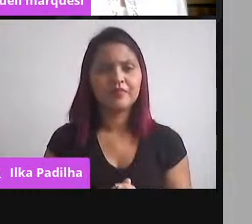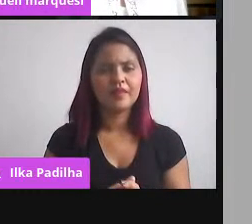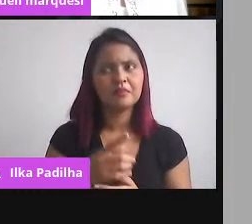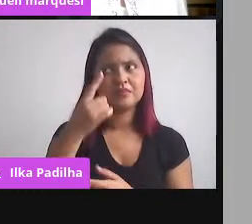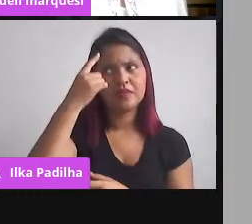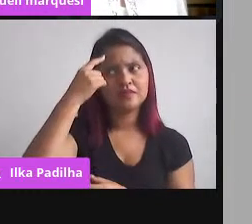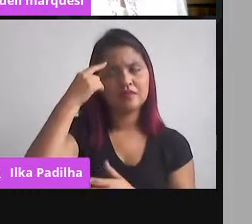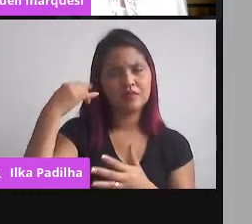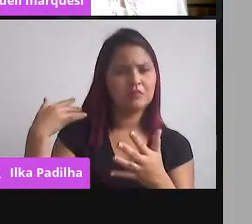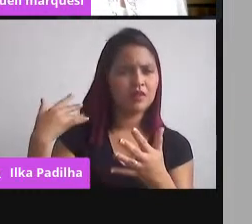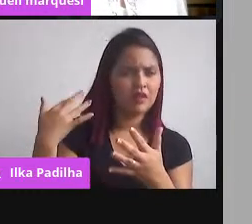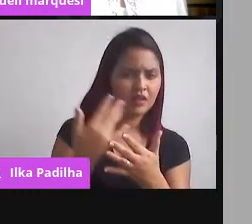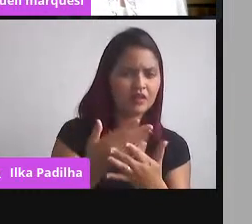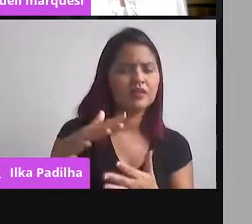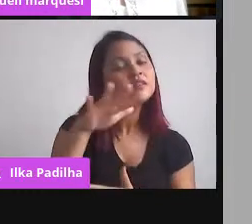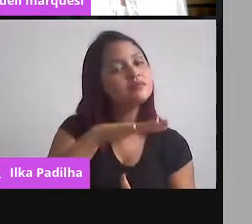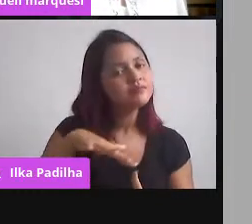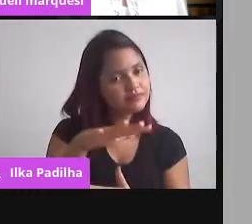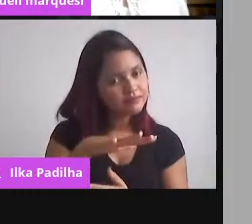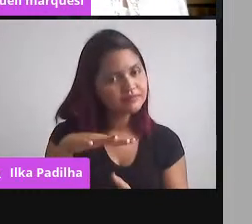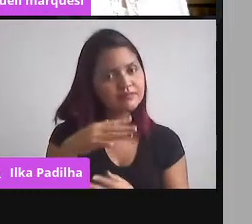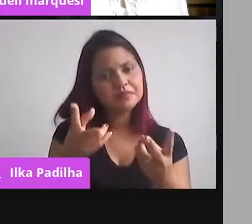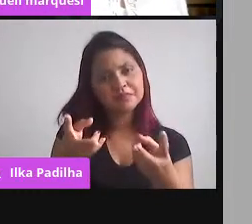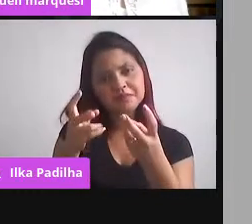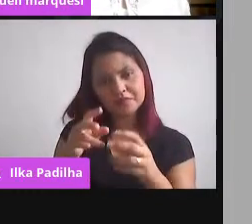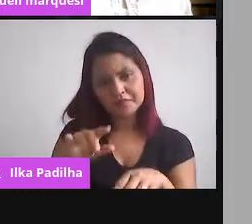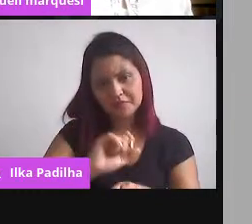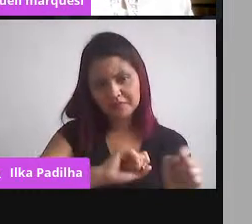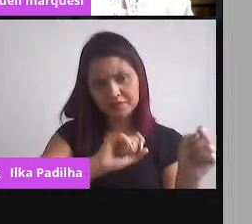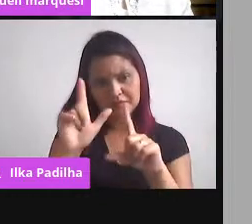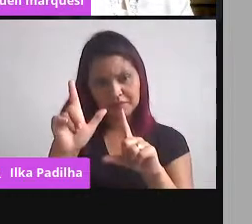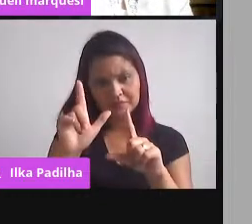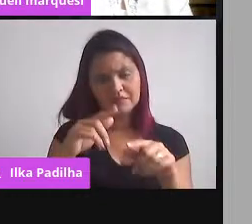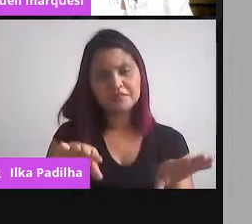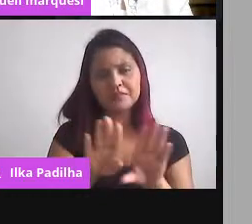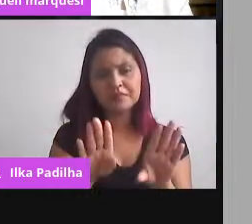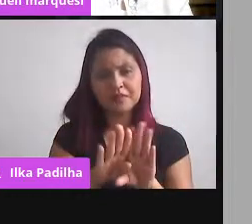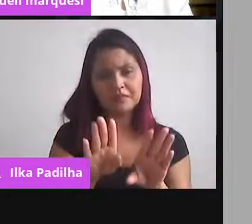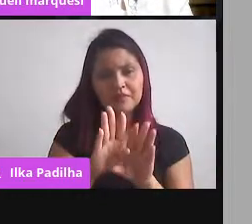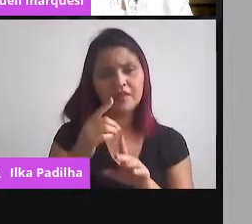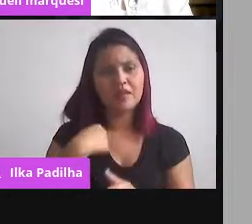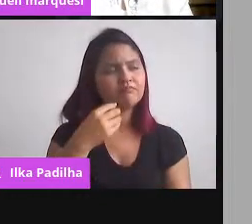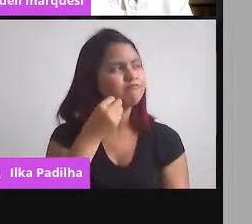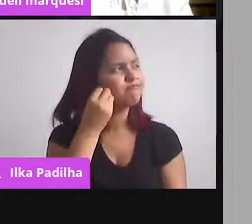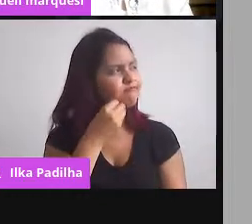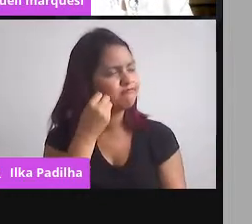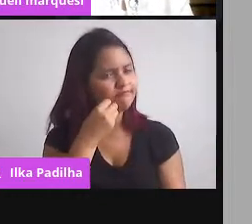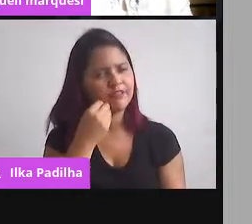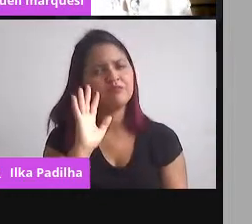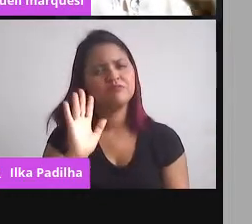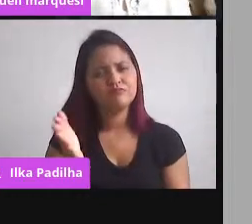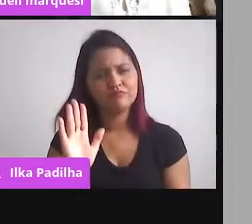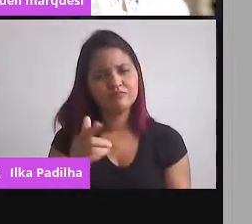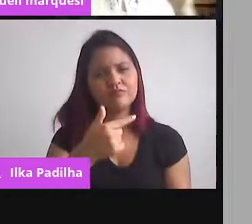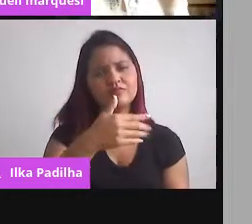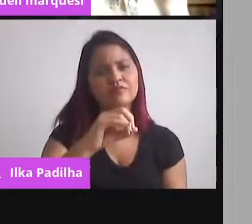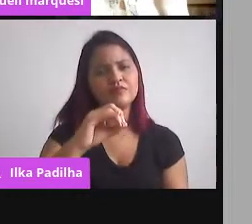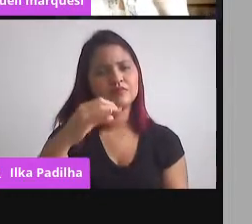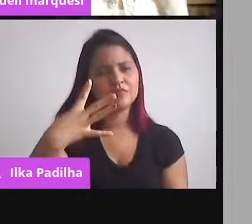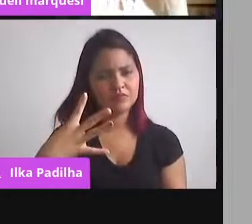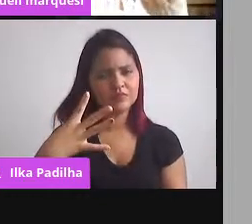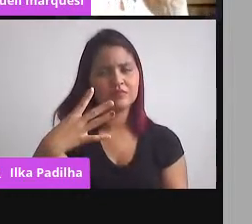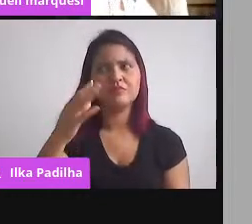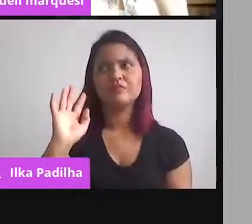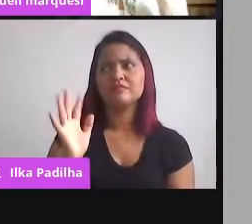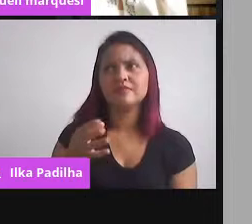dentro do espaço que nós temos aqui, eu retomo um pouco o meu trabalho de 2004, que foi exatamente essa questão